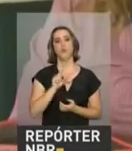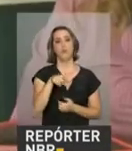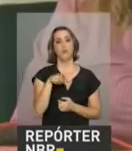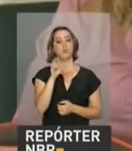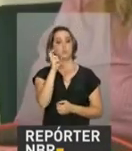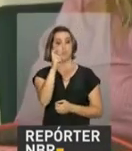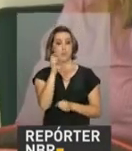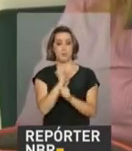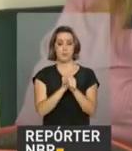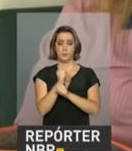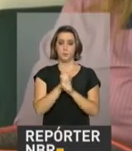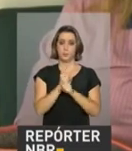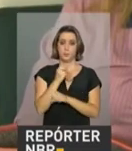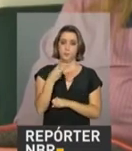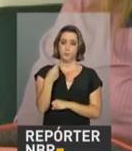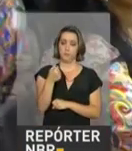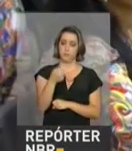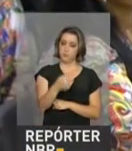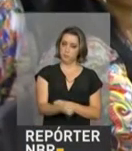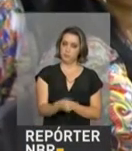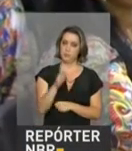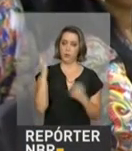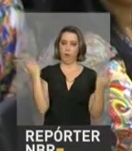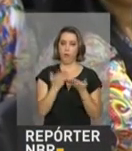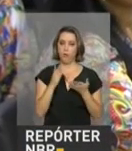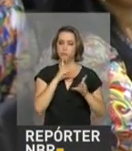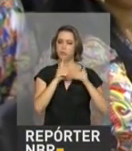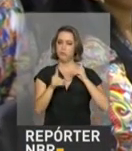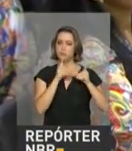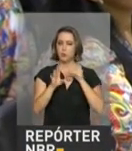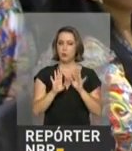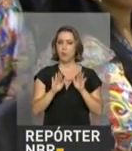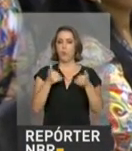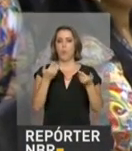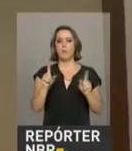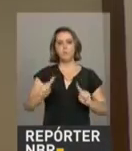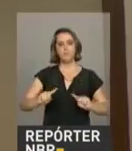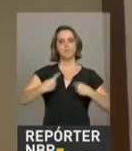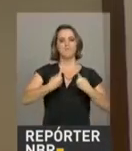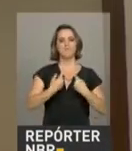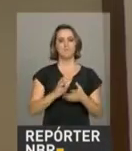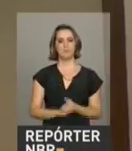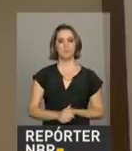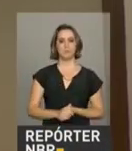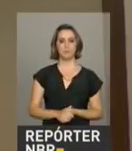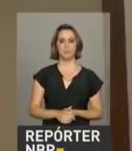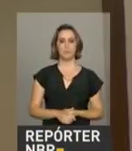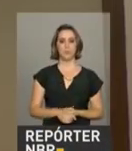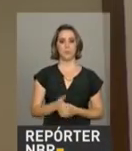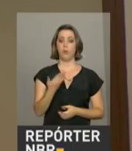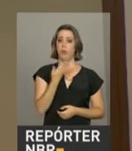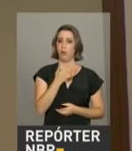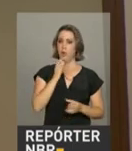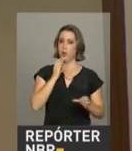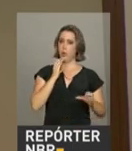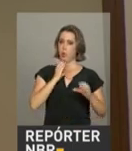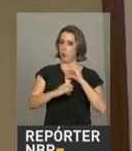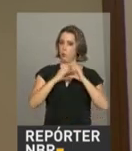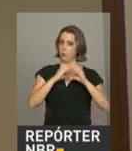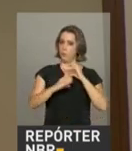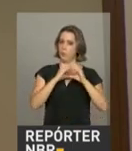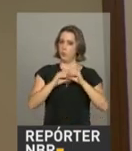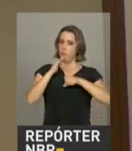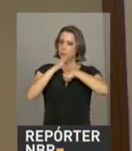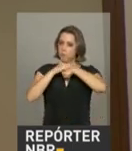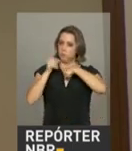completa 5 anos em 2017, agora debate os principais desafios. É o trabalho na comunicação efetiva. É